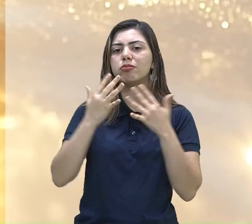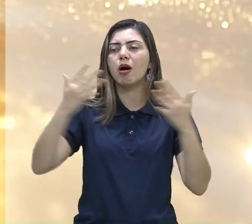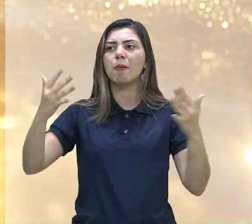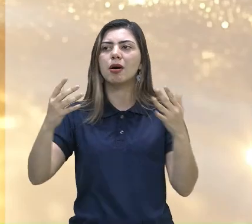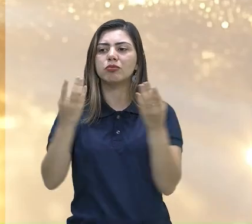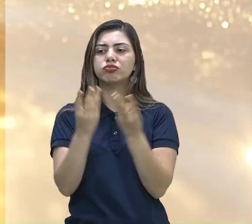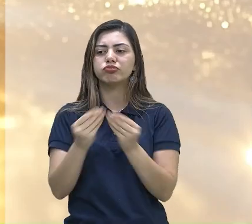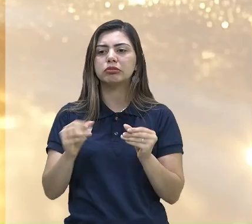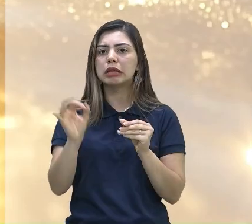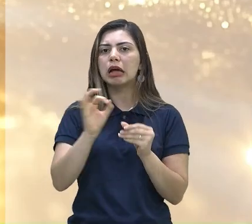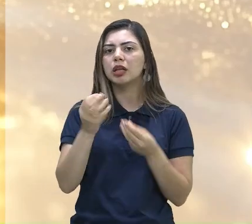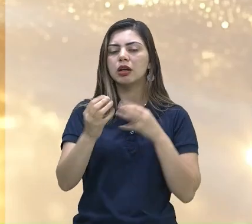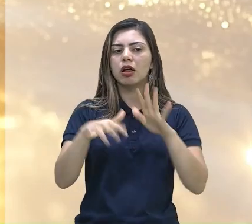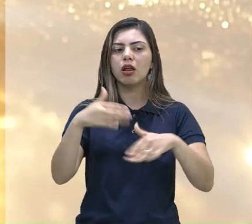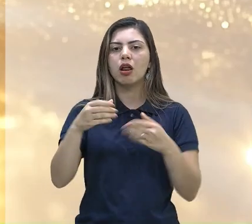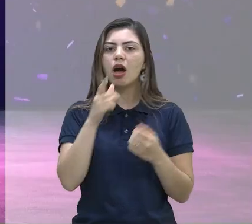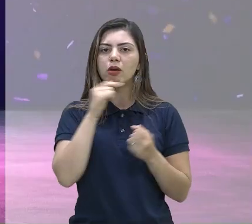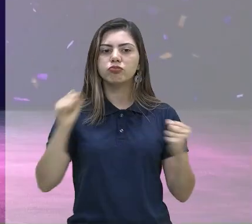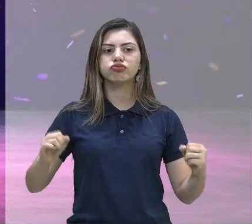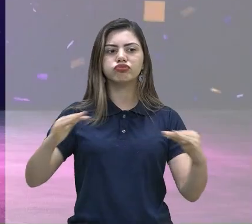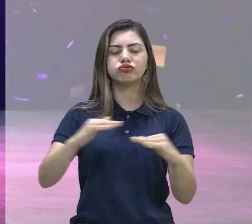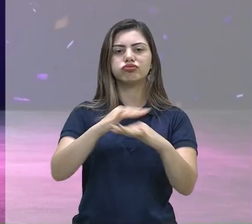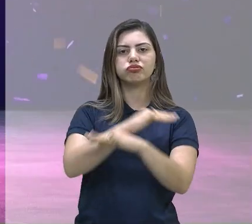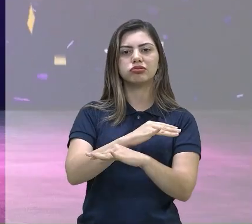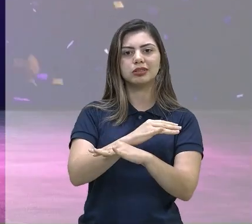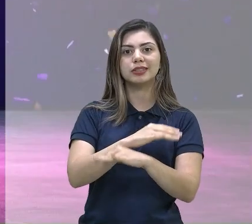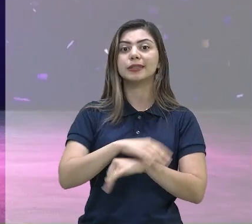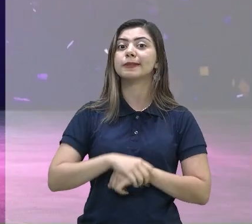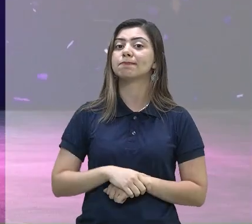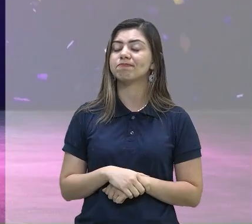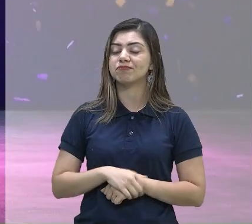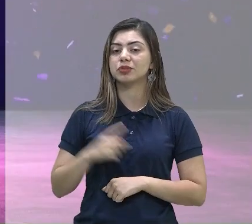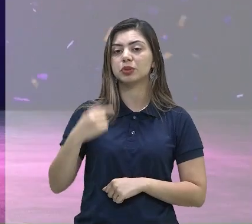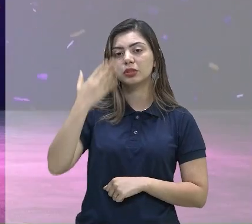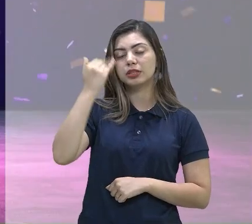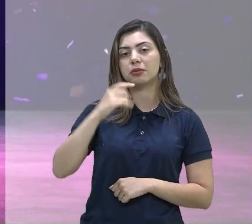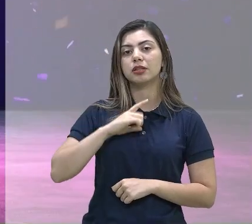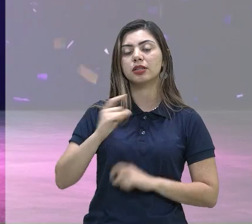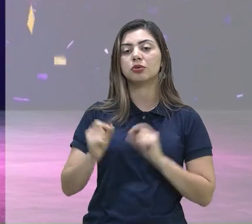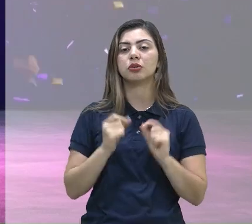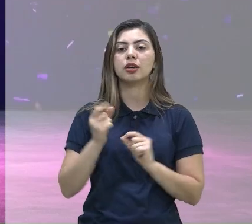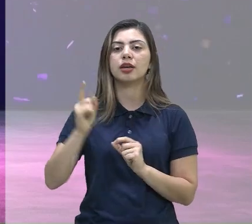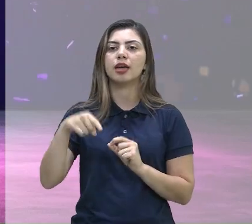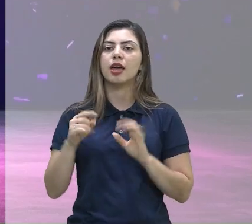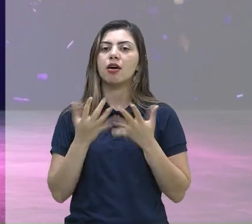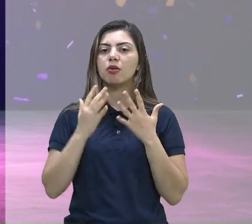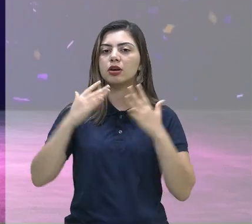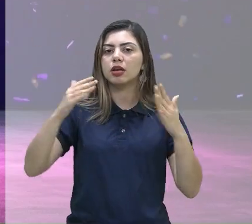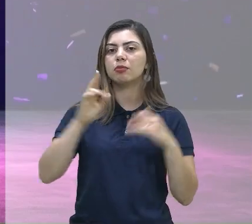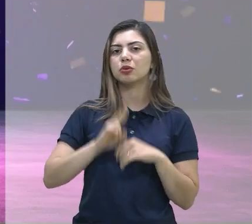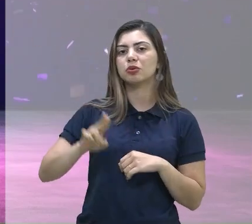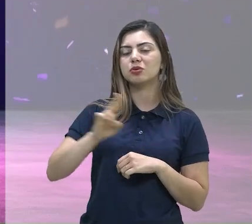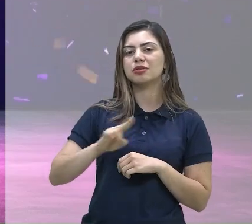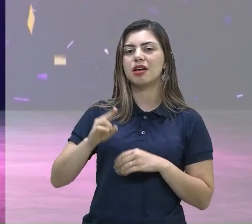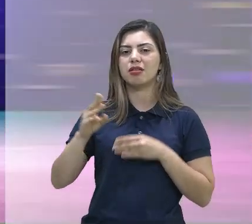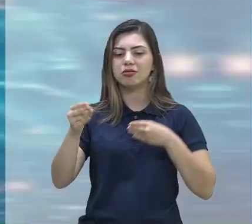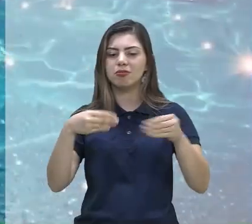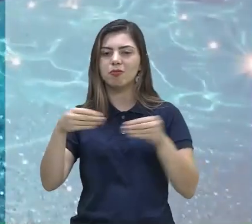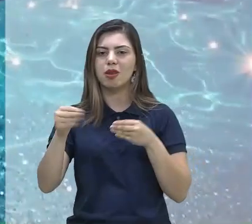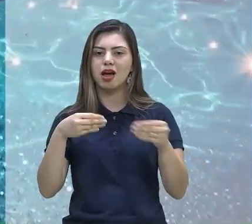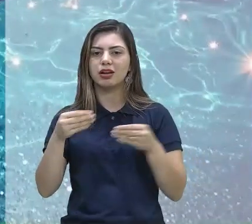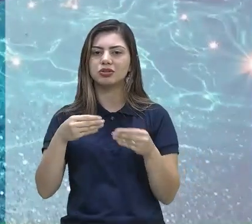chegando aos rios e oceanos. O glitter tradicional, que é feito de microplásticos,